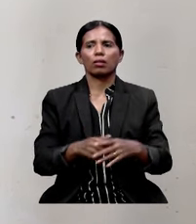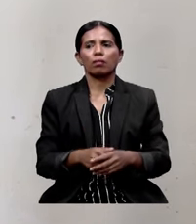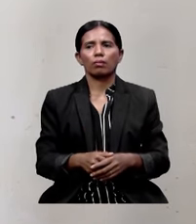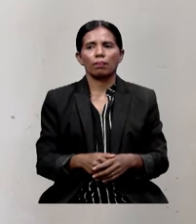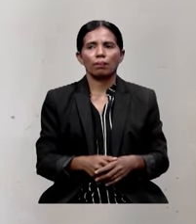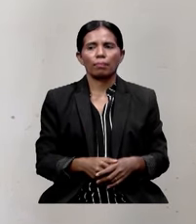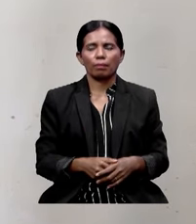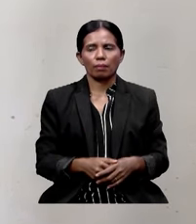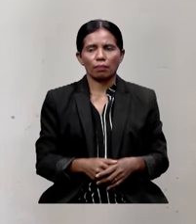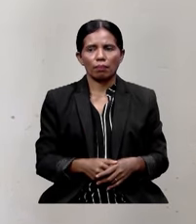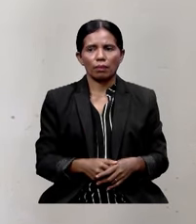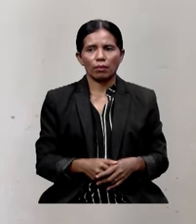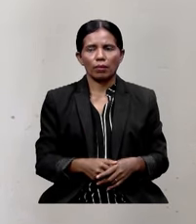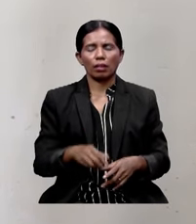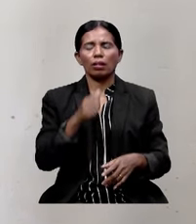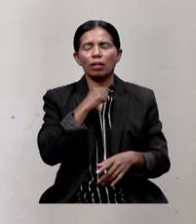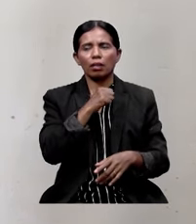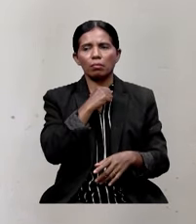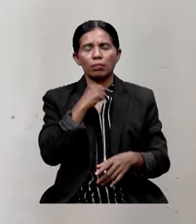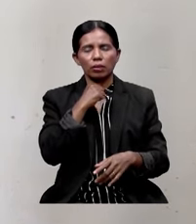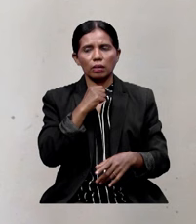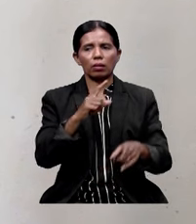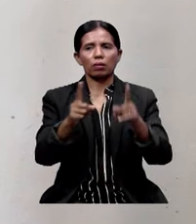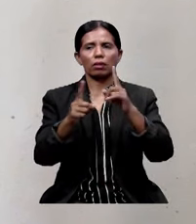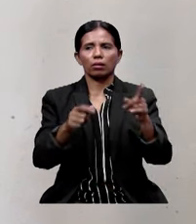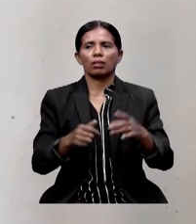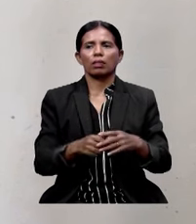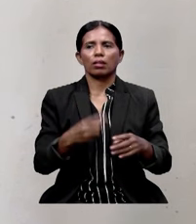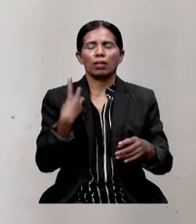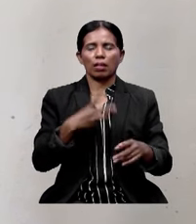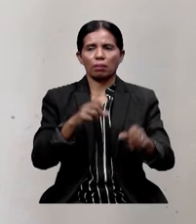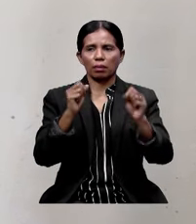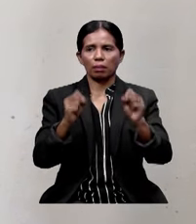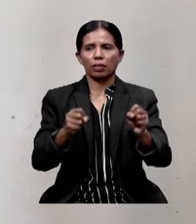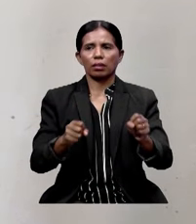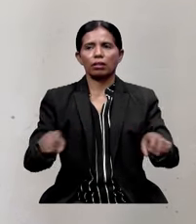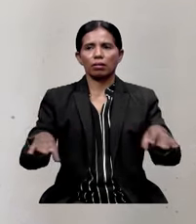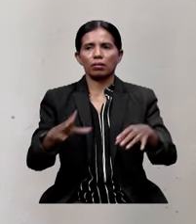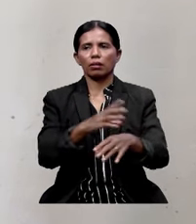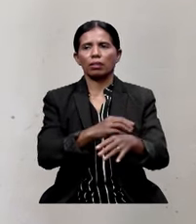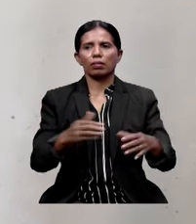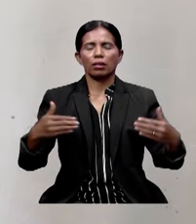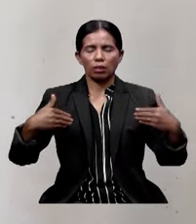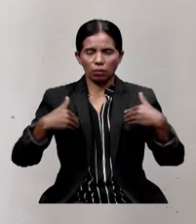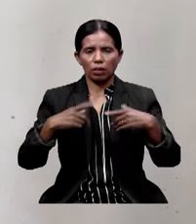ko Amos ir lia ser ne bem que lia bote me bele ni esforço demais mos ne cole la